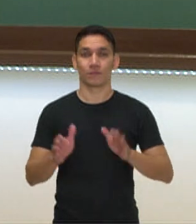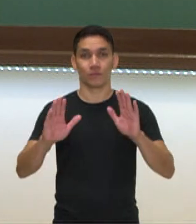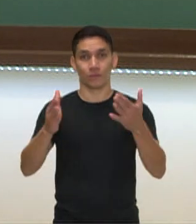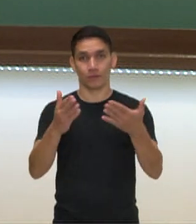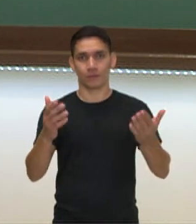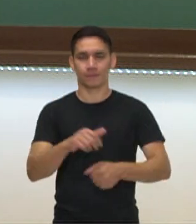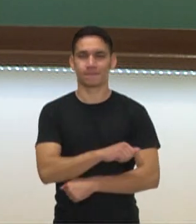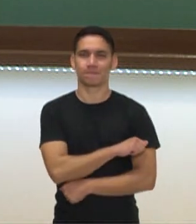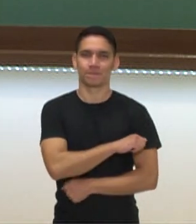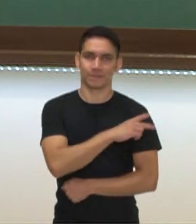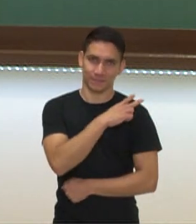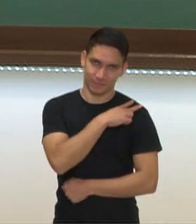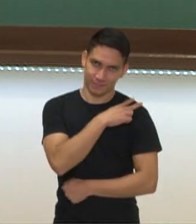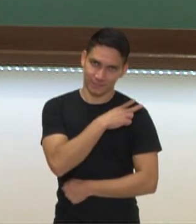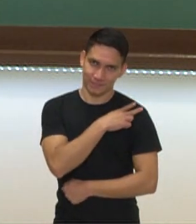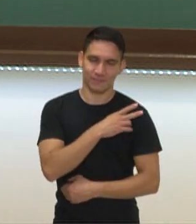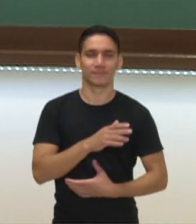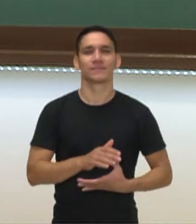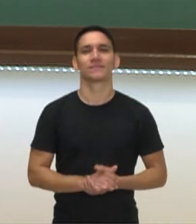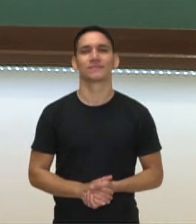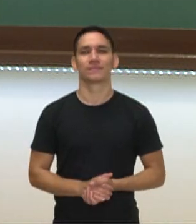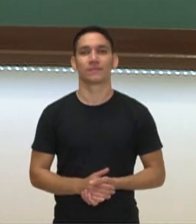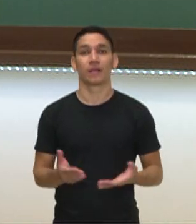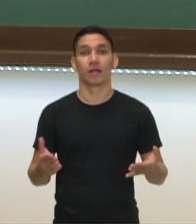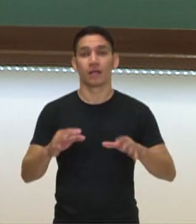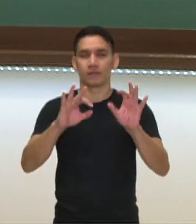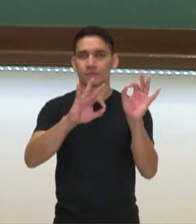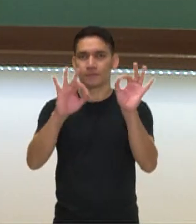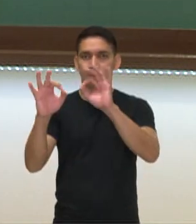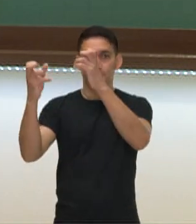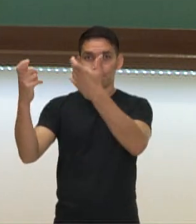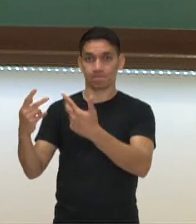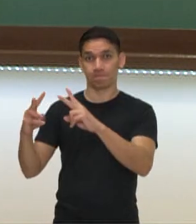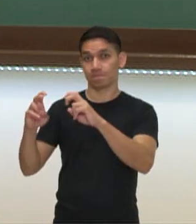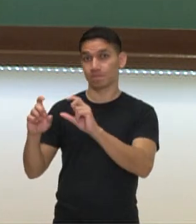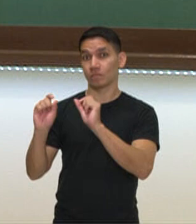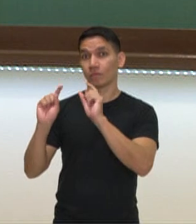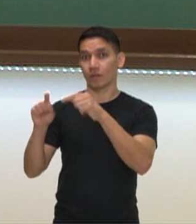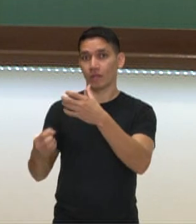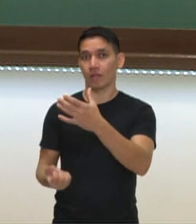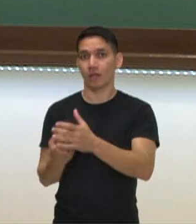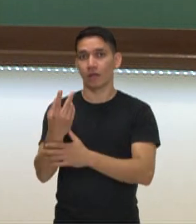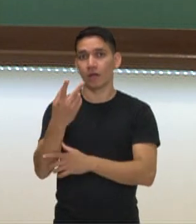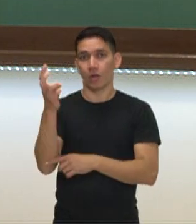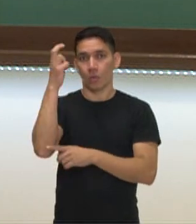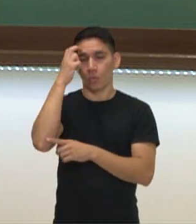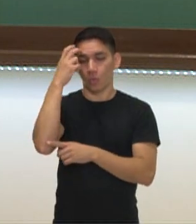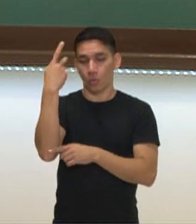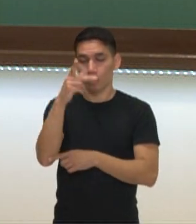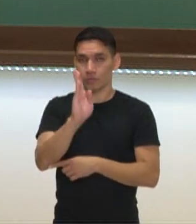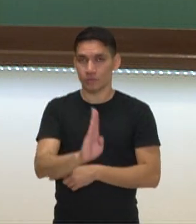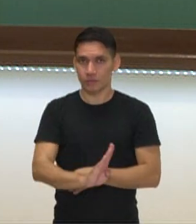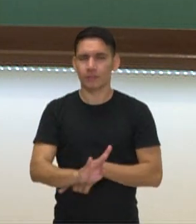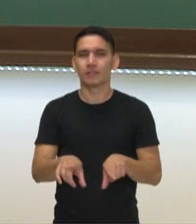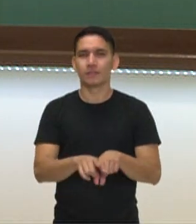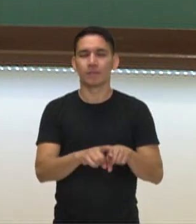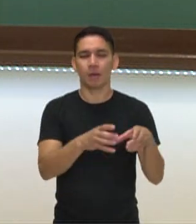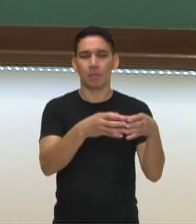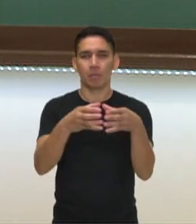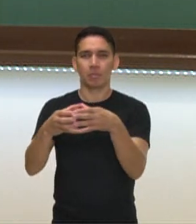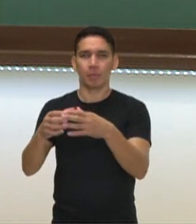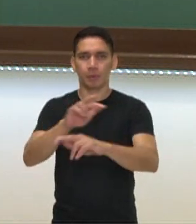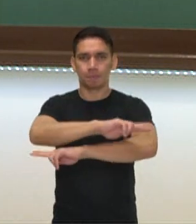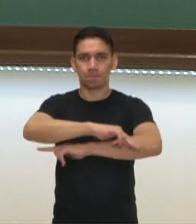Olá, estudantes da segunda série do ensino médio. Nesse vídeo nós vamos falar sobre a formação cultural do Brasil e as suas matrizes